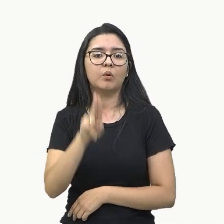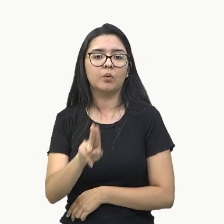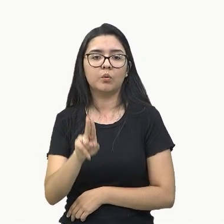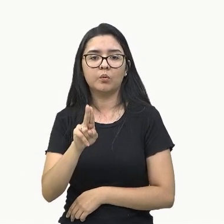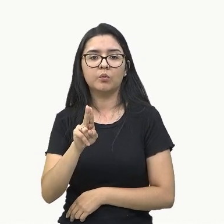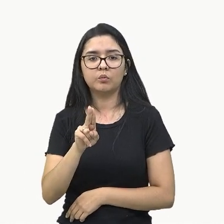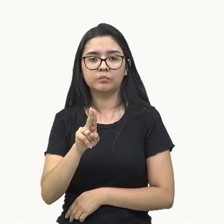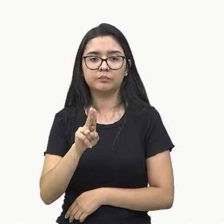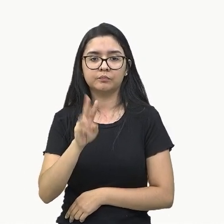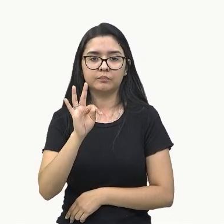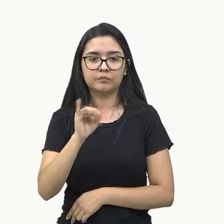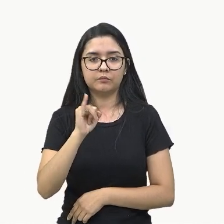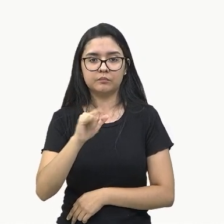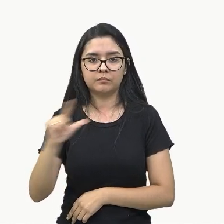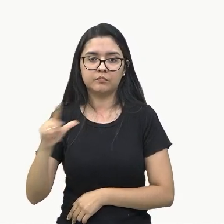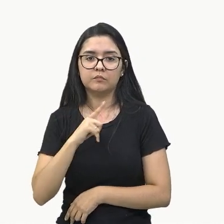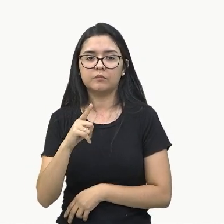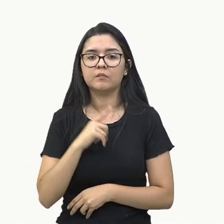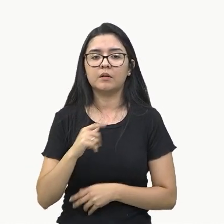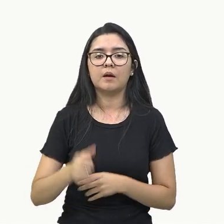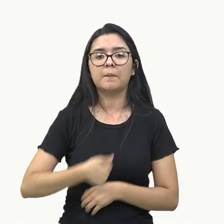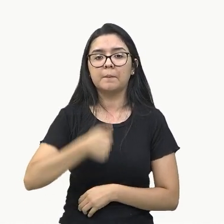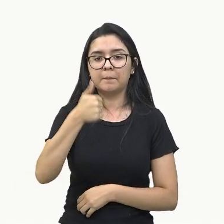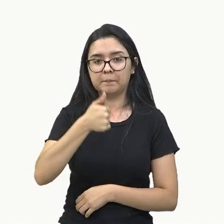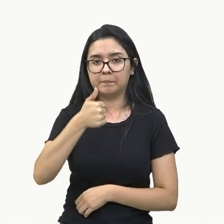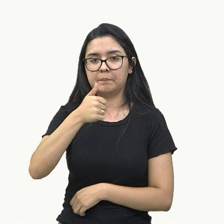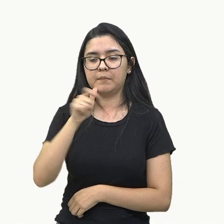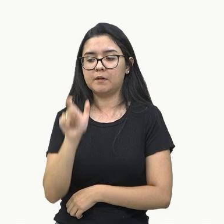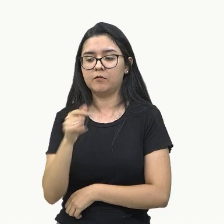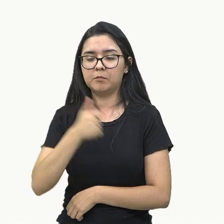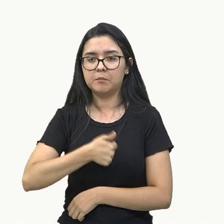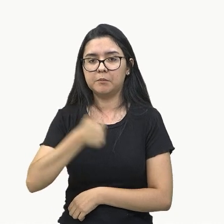palavra primitiva.